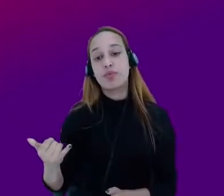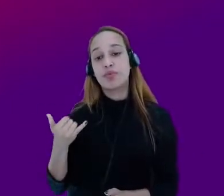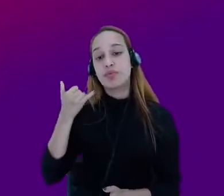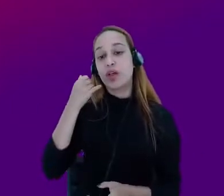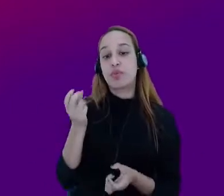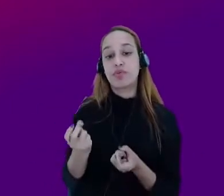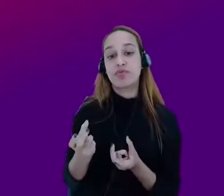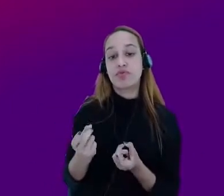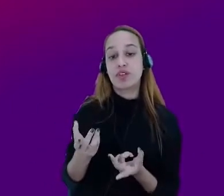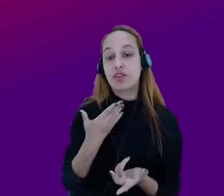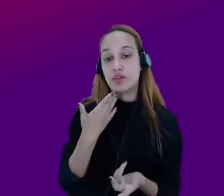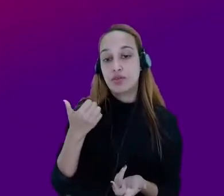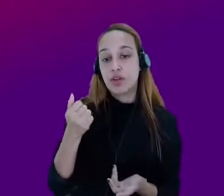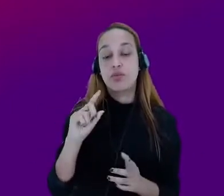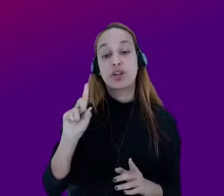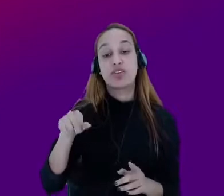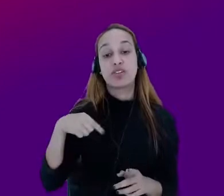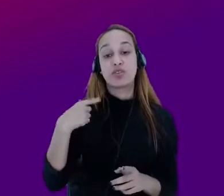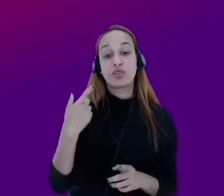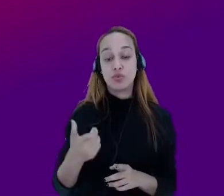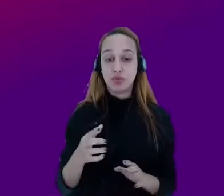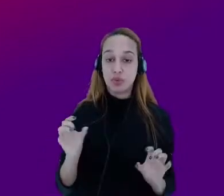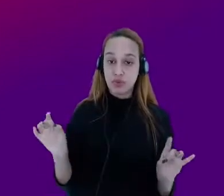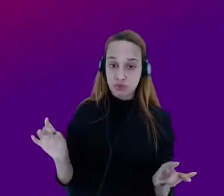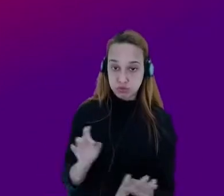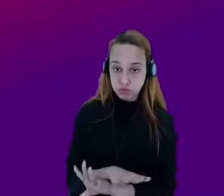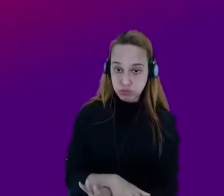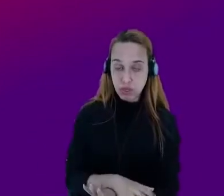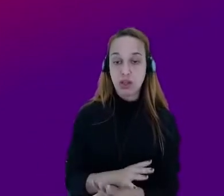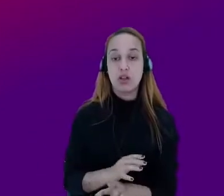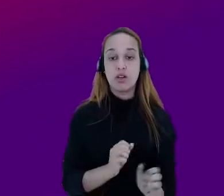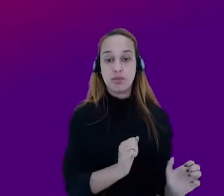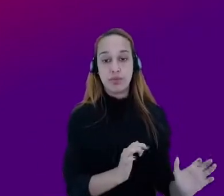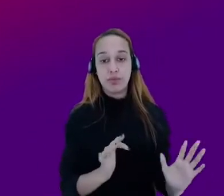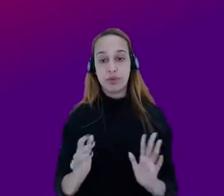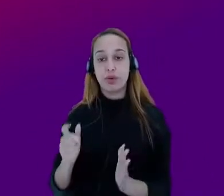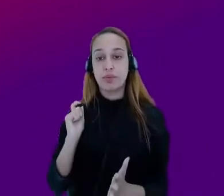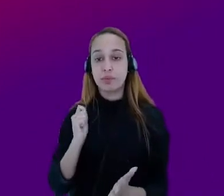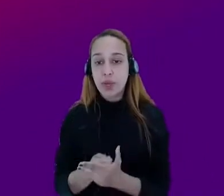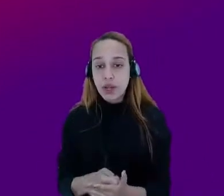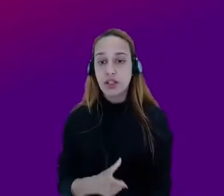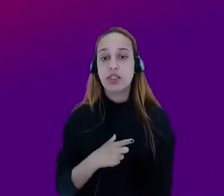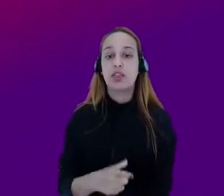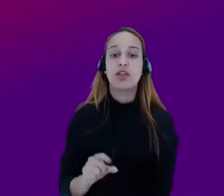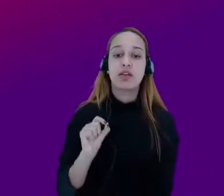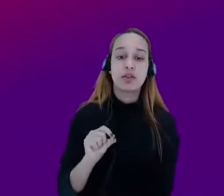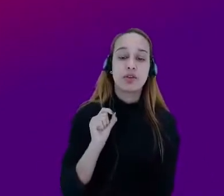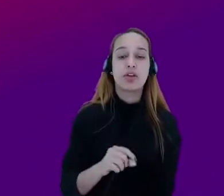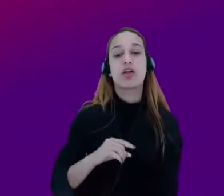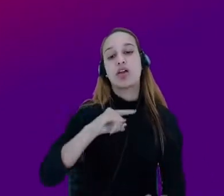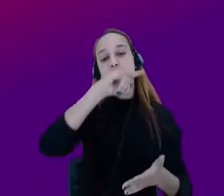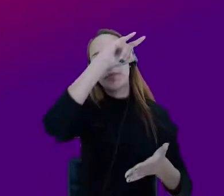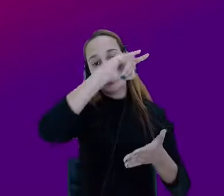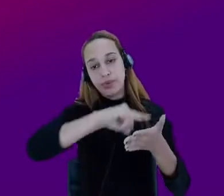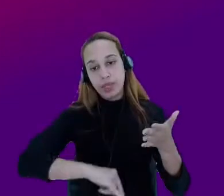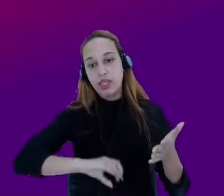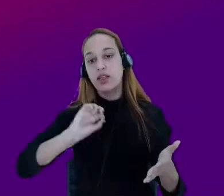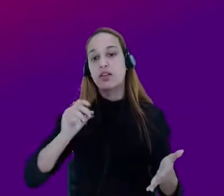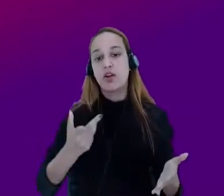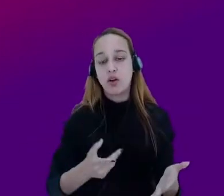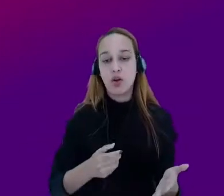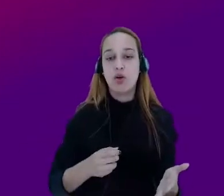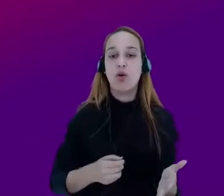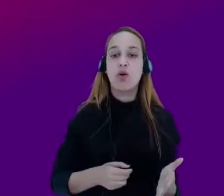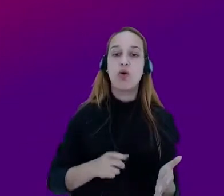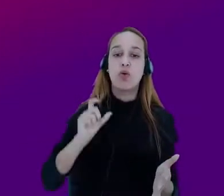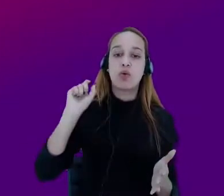mas quando você fecha todo o processo, a linha de pagamento ainda passa muito pelos boletos ou pelo débito em conta, ou aquele